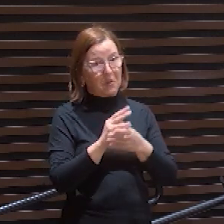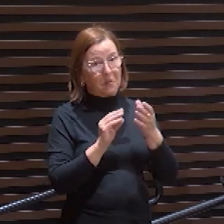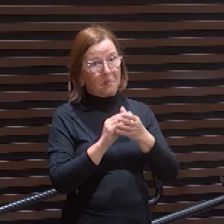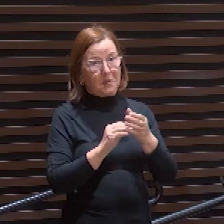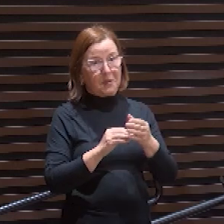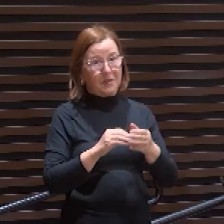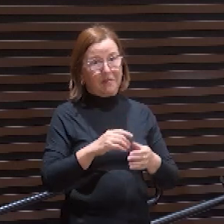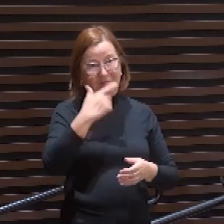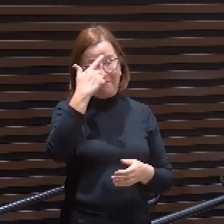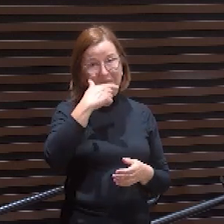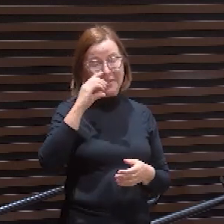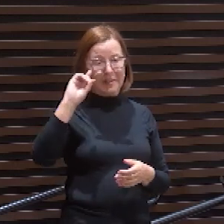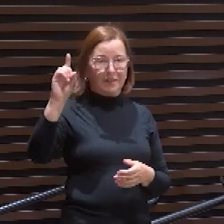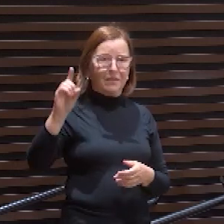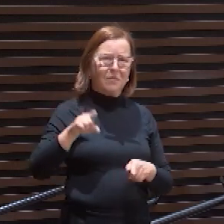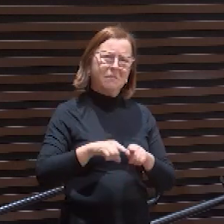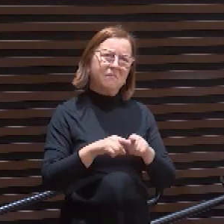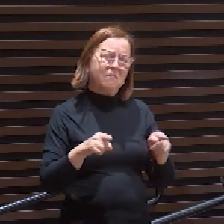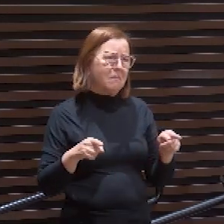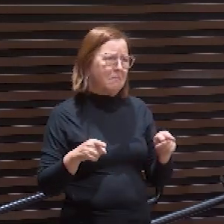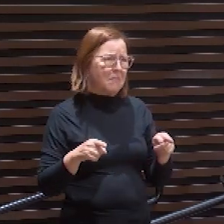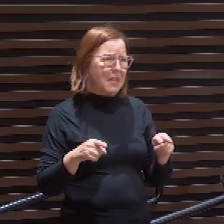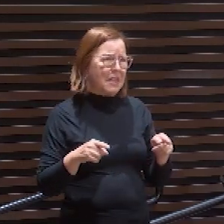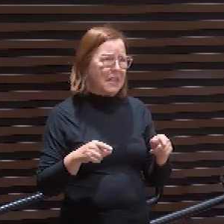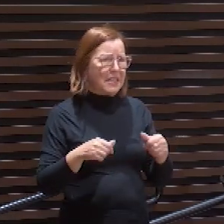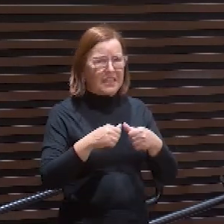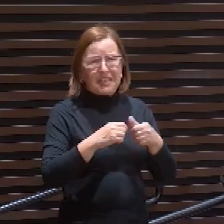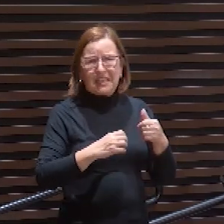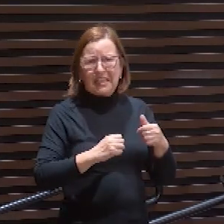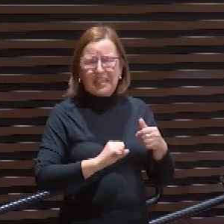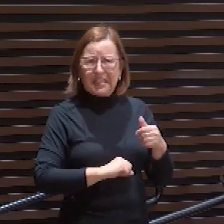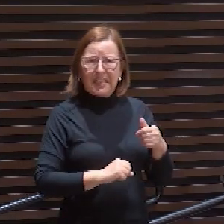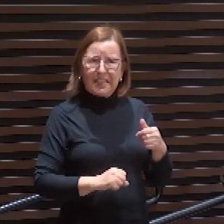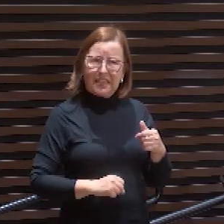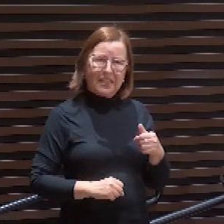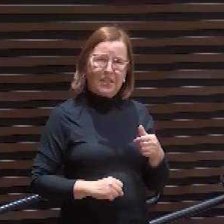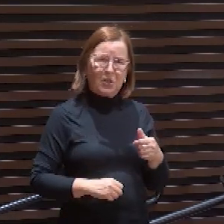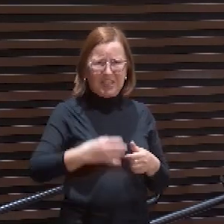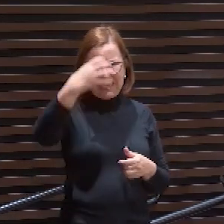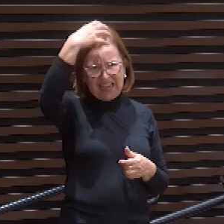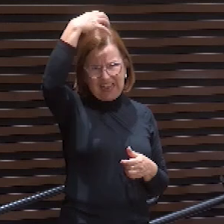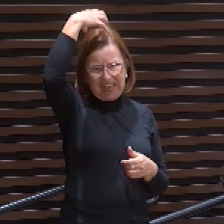era rei de Salém. Que Salém é essa? Tem duas Salém.